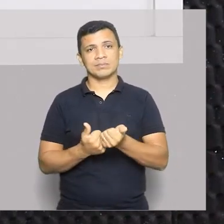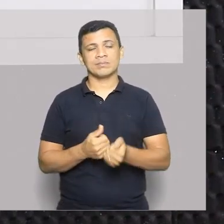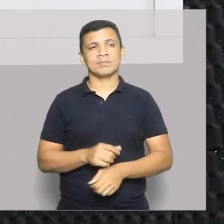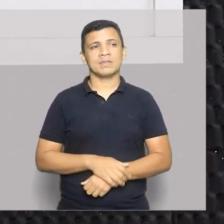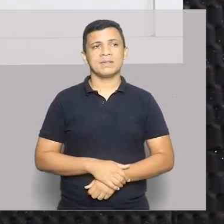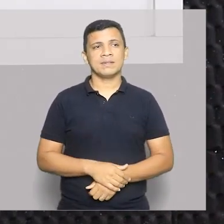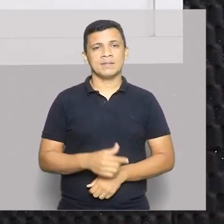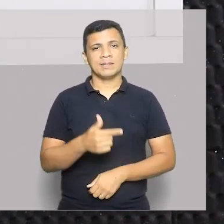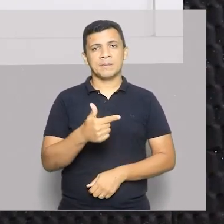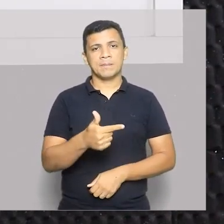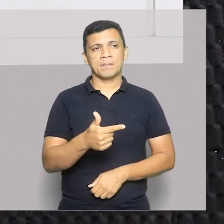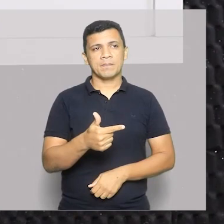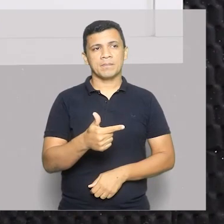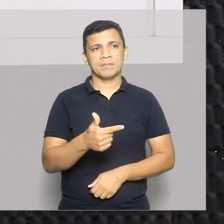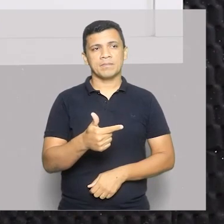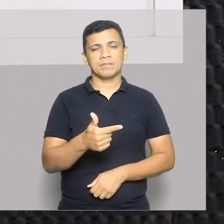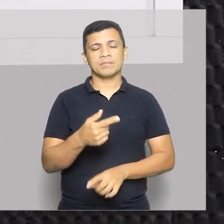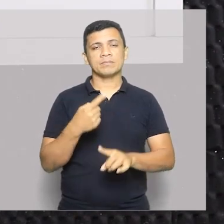2